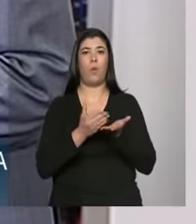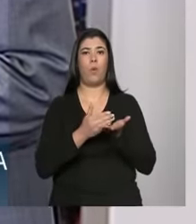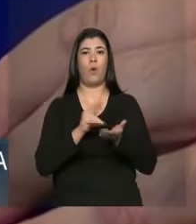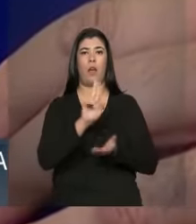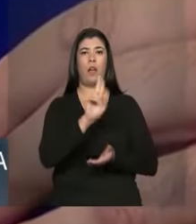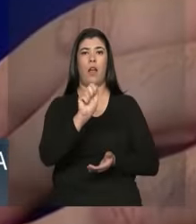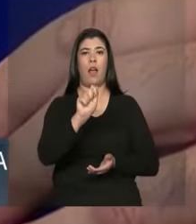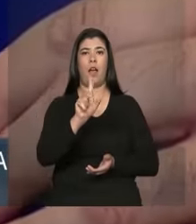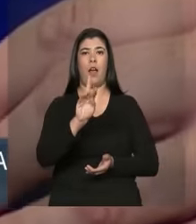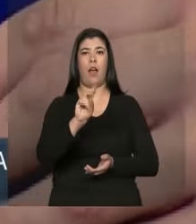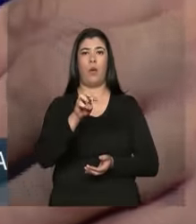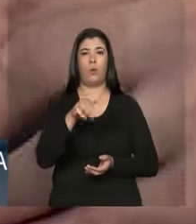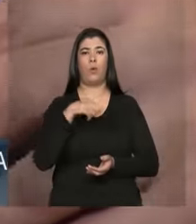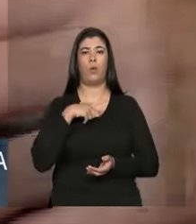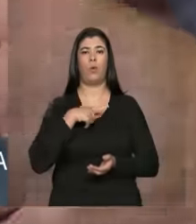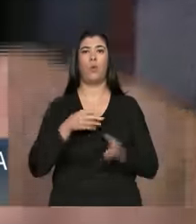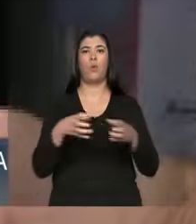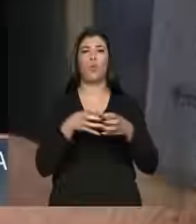filatélicas